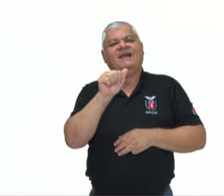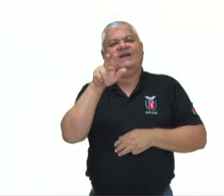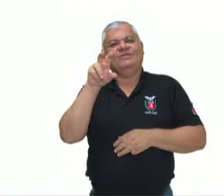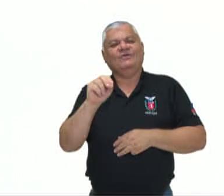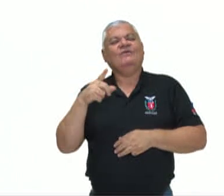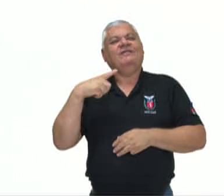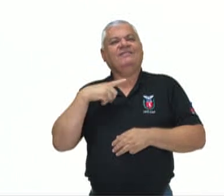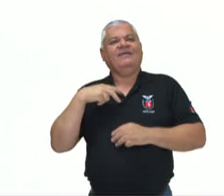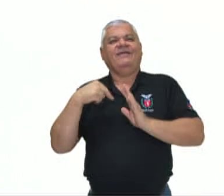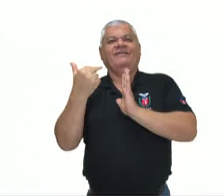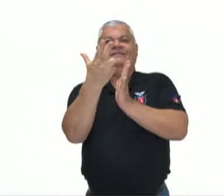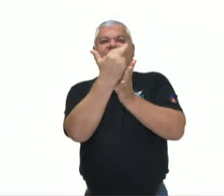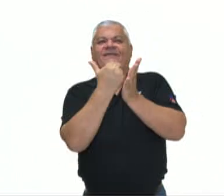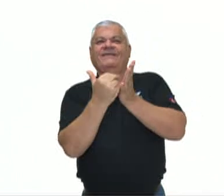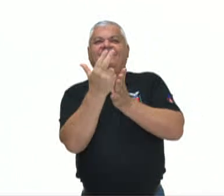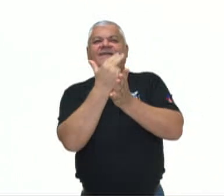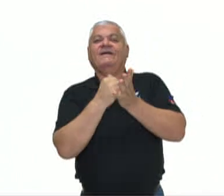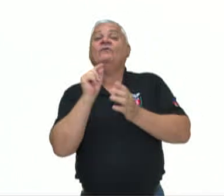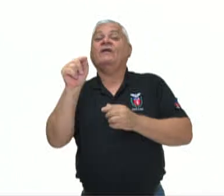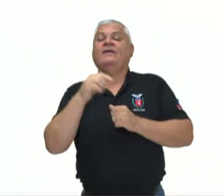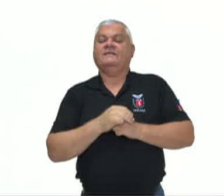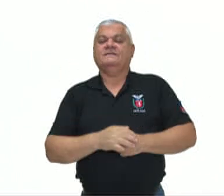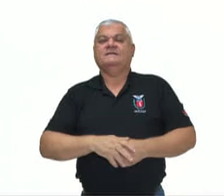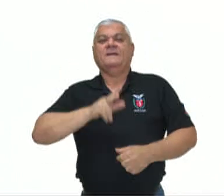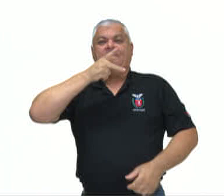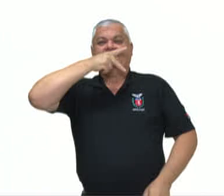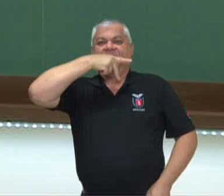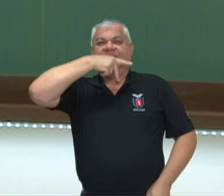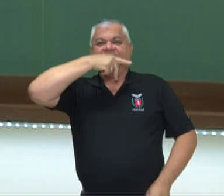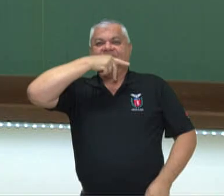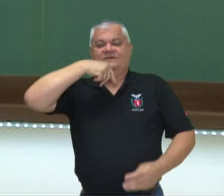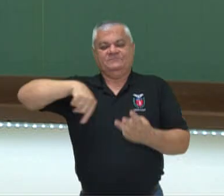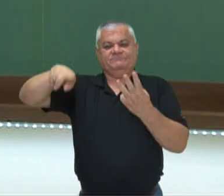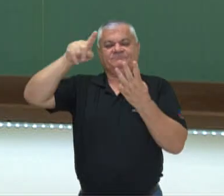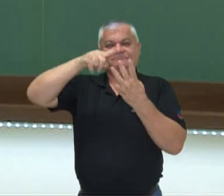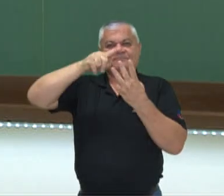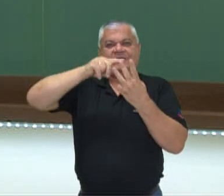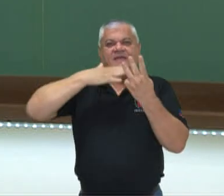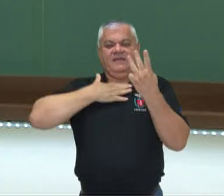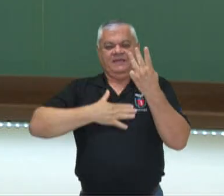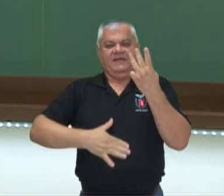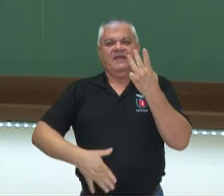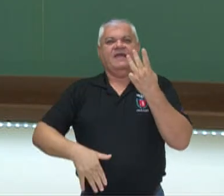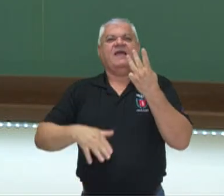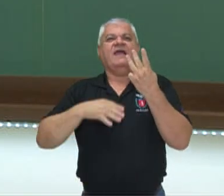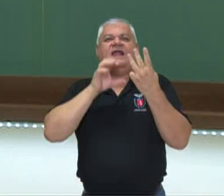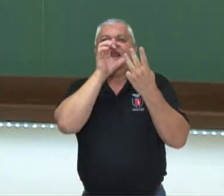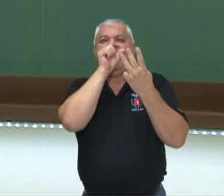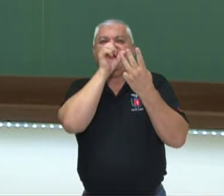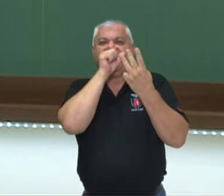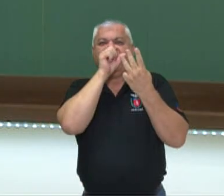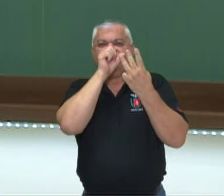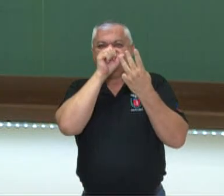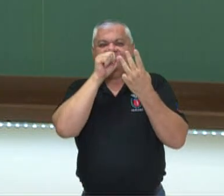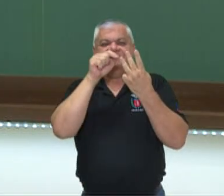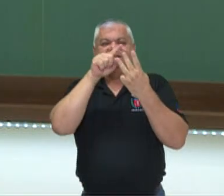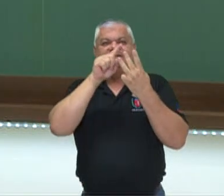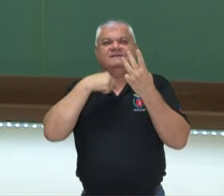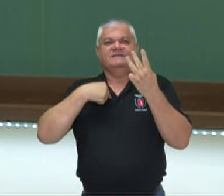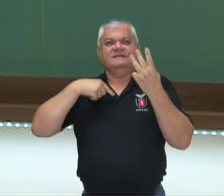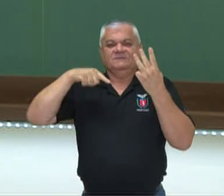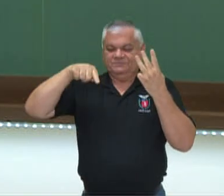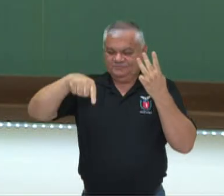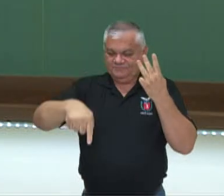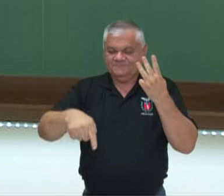como figuras centrais Platão, ali com uma túnica alaranjada apontando para baixo, e